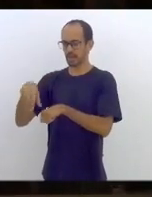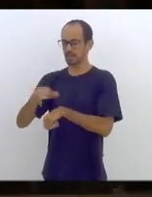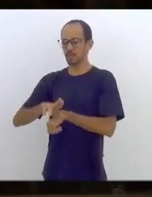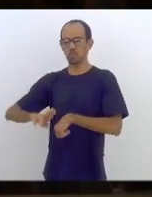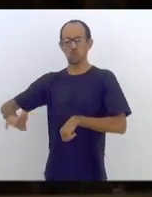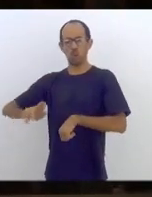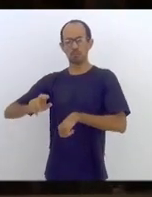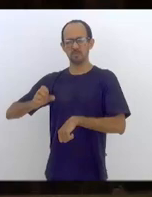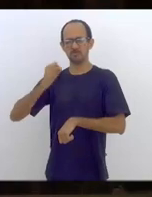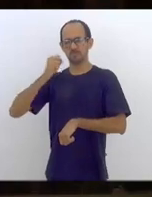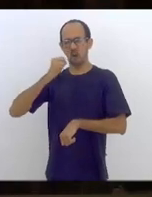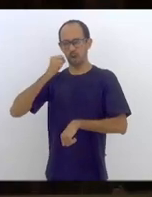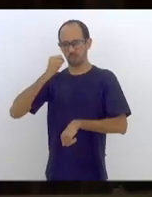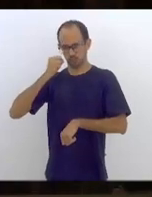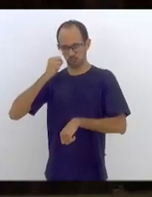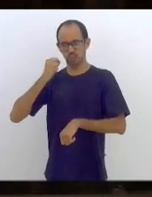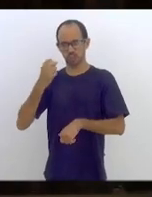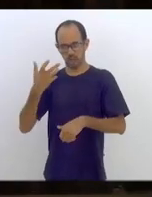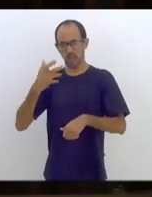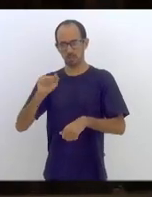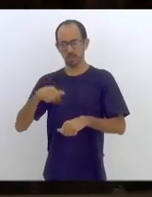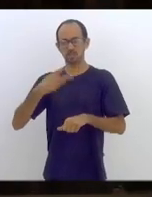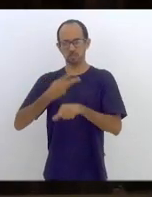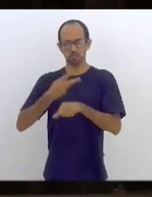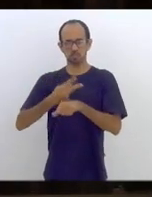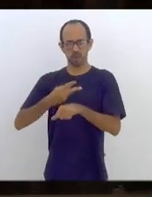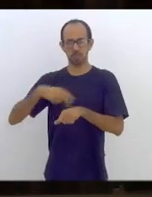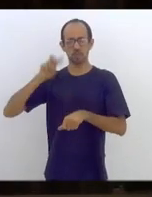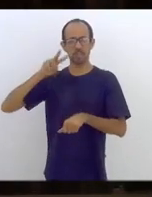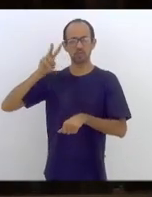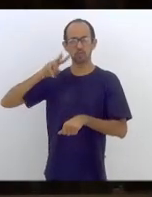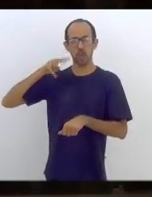Dandara, o nome Dandara, mas toda a história de Dandara.